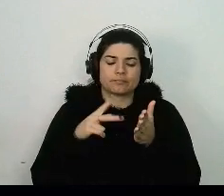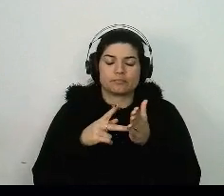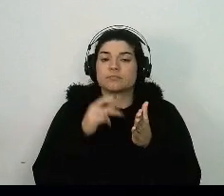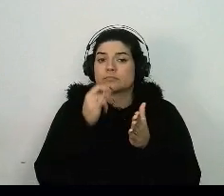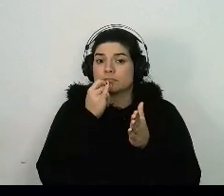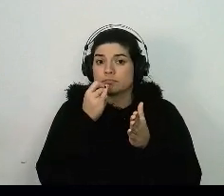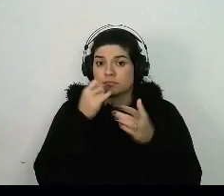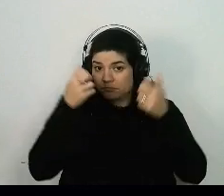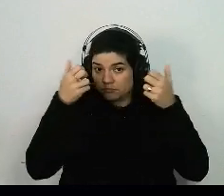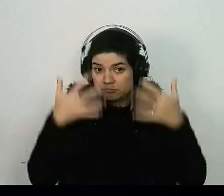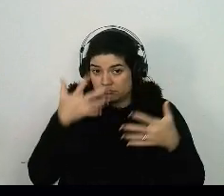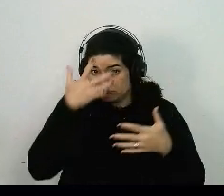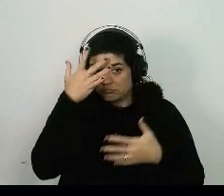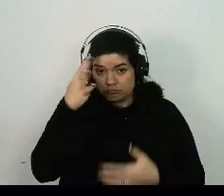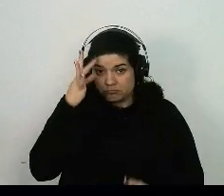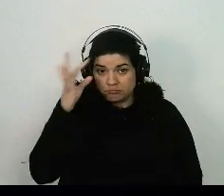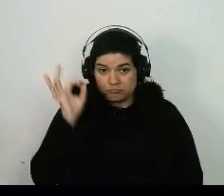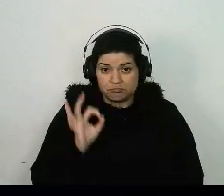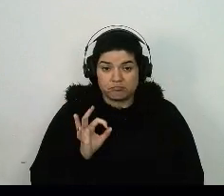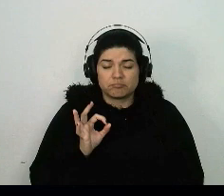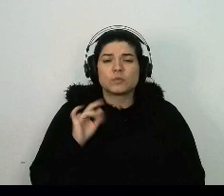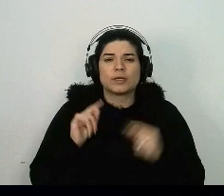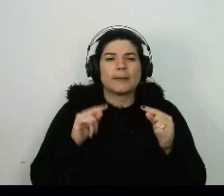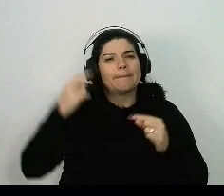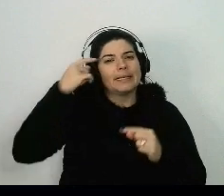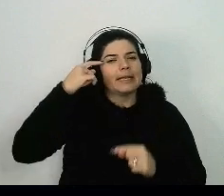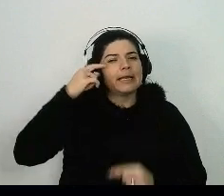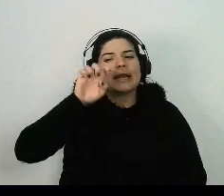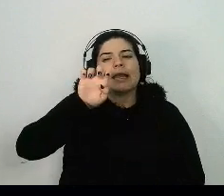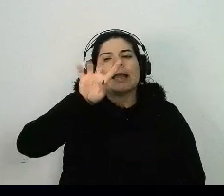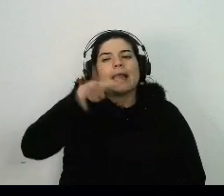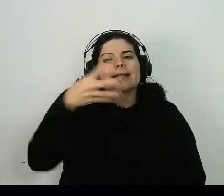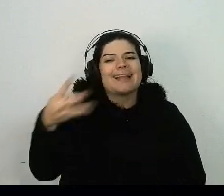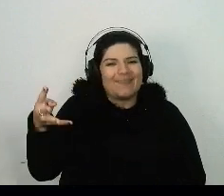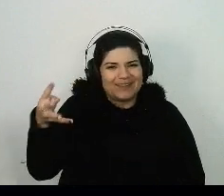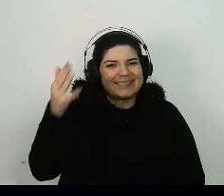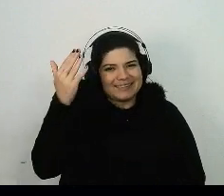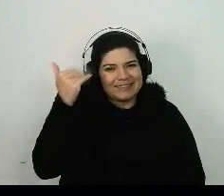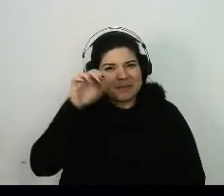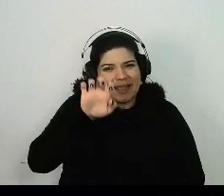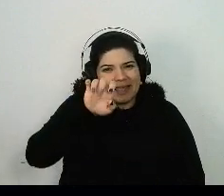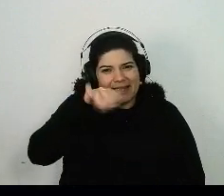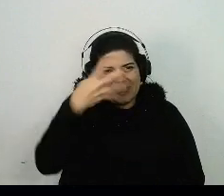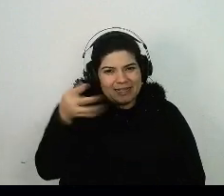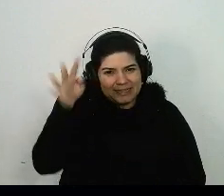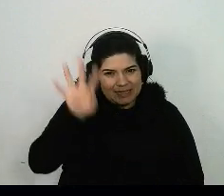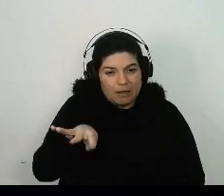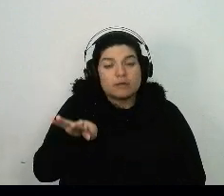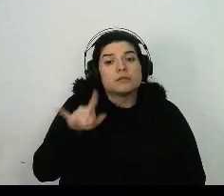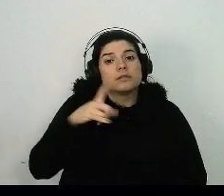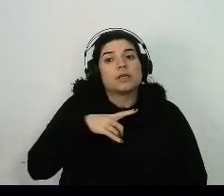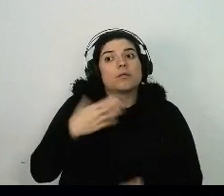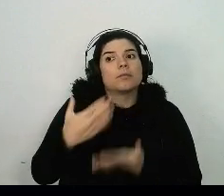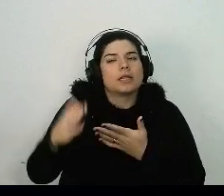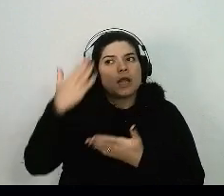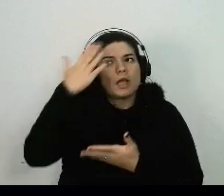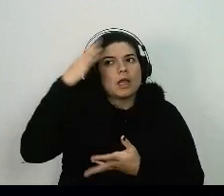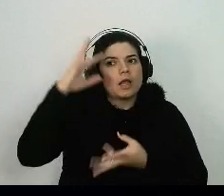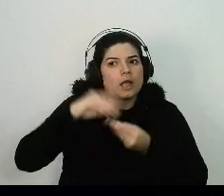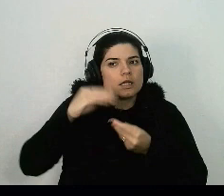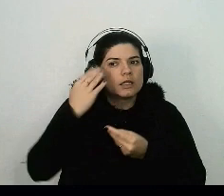leigos, pensando em uma planilha de Excel, que eu acho que é mais fácil para o pessoal que está entrando agora no mundo de dados conseguir fazer um